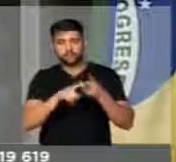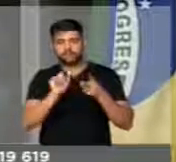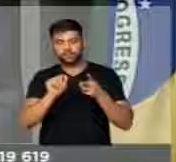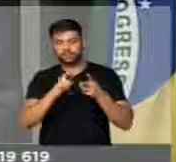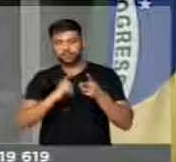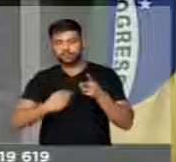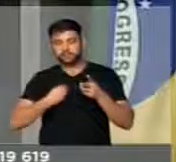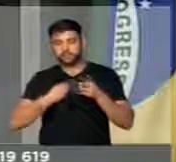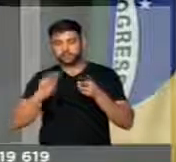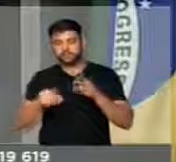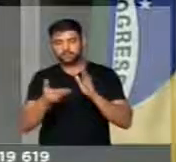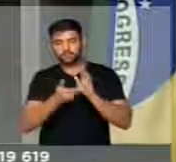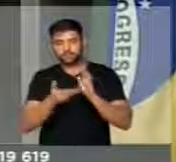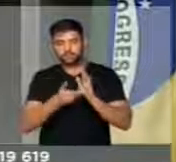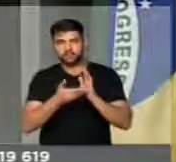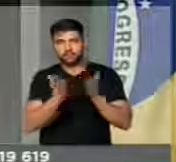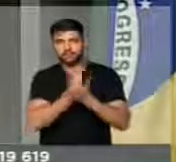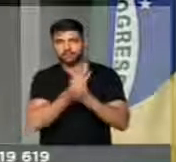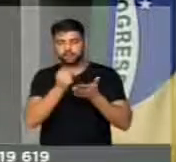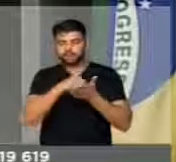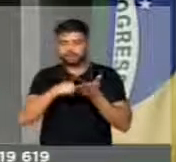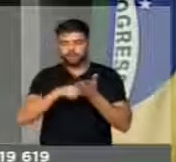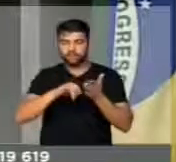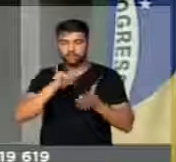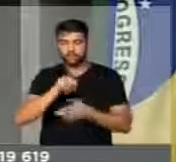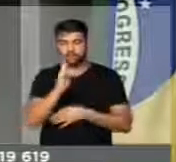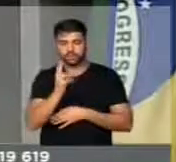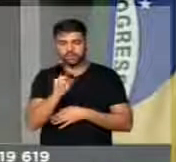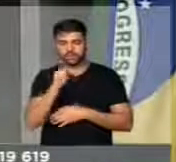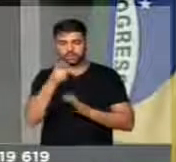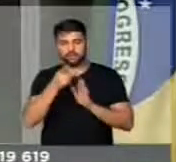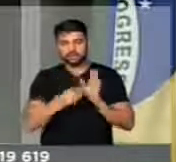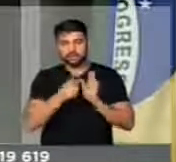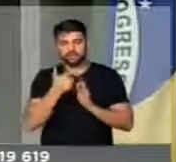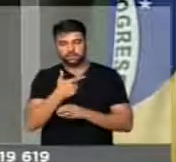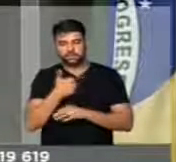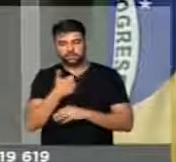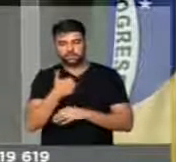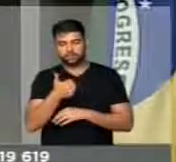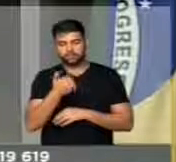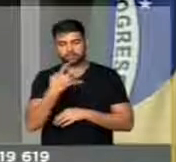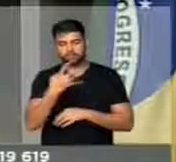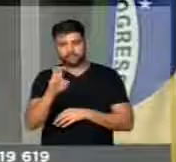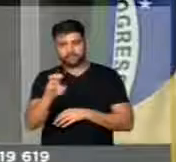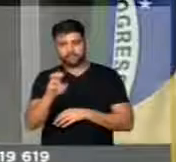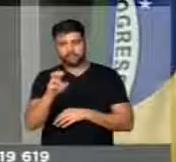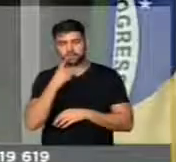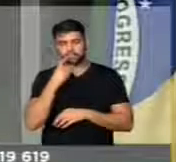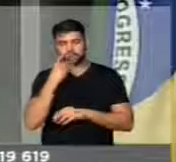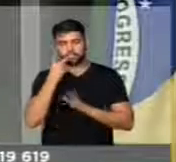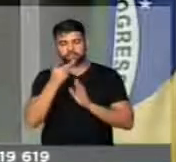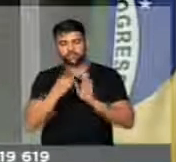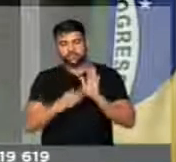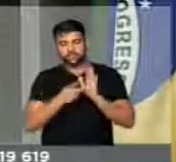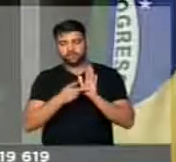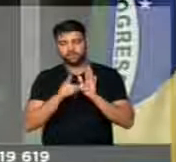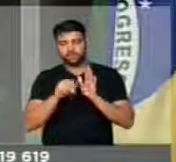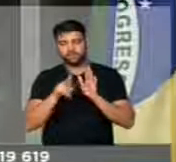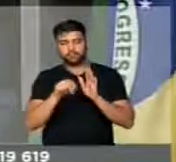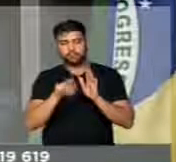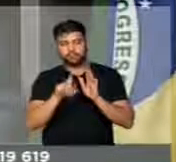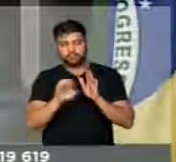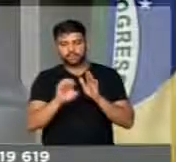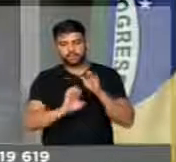que existe nesta casa, de autoria do deputado JHC, a PEC 145, a chamada PEC da